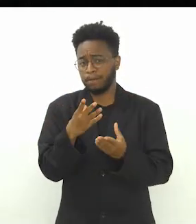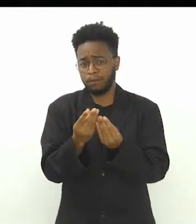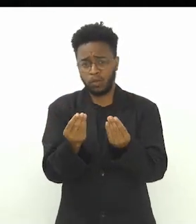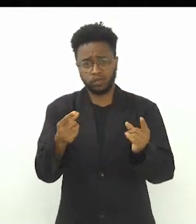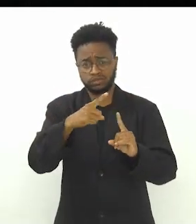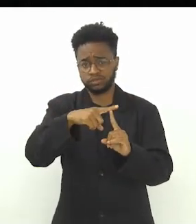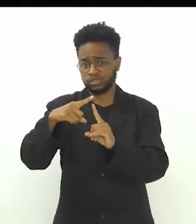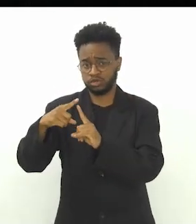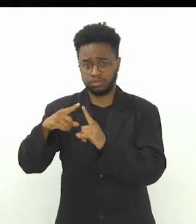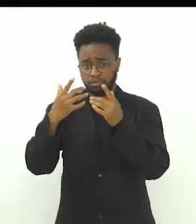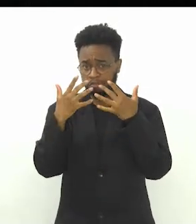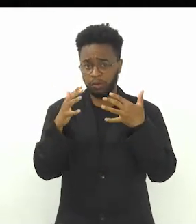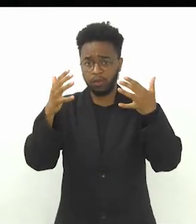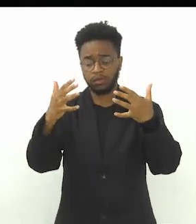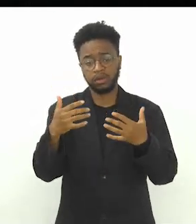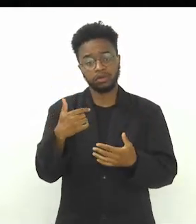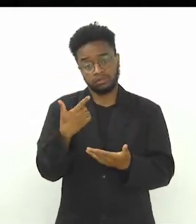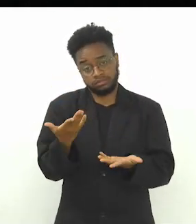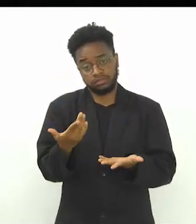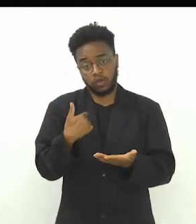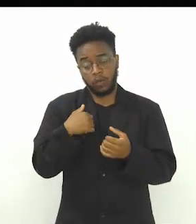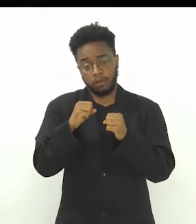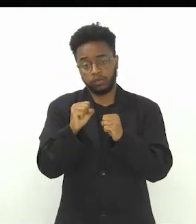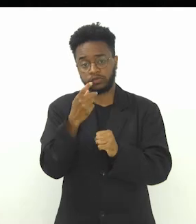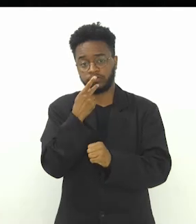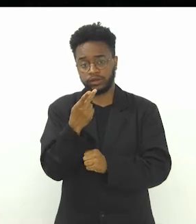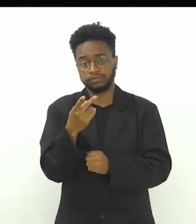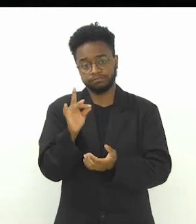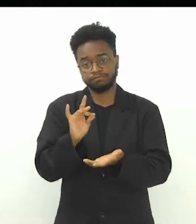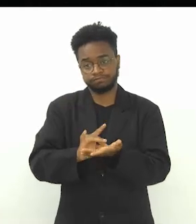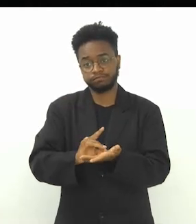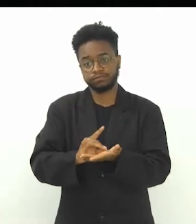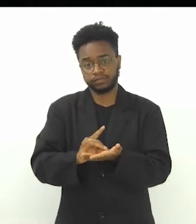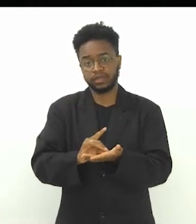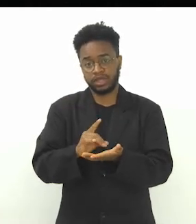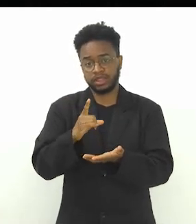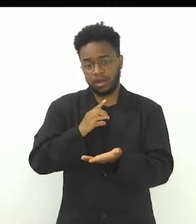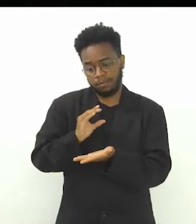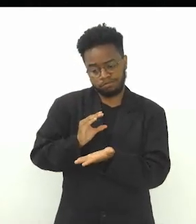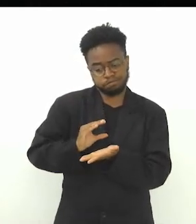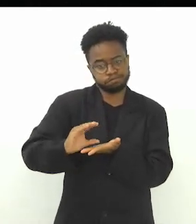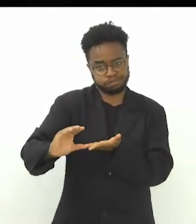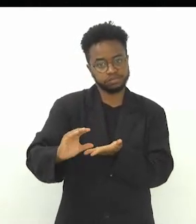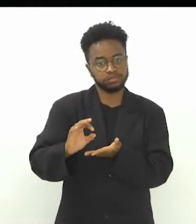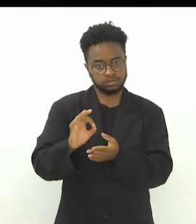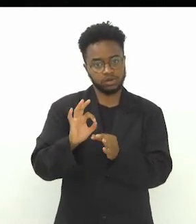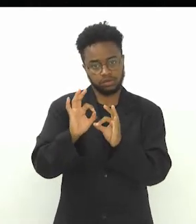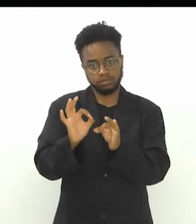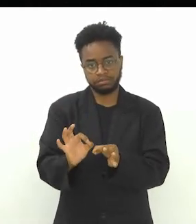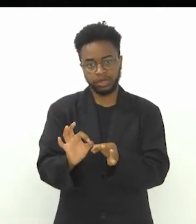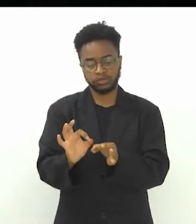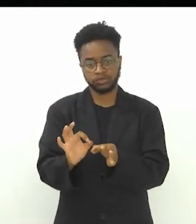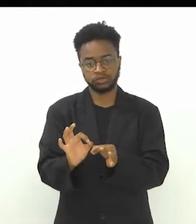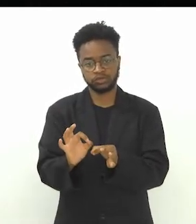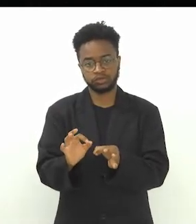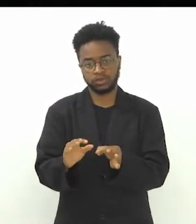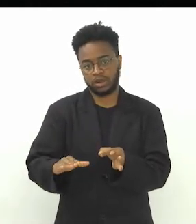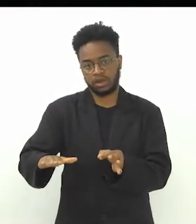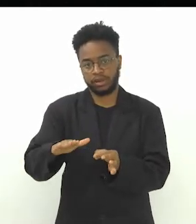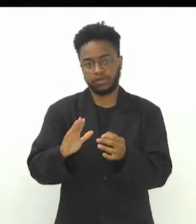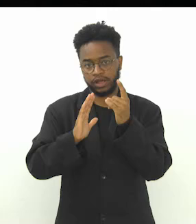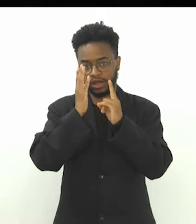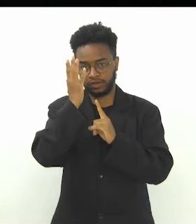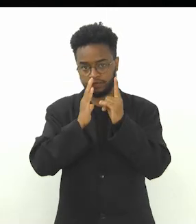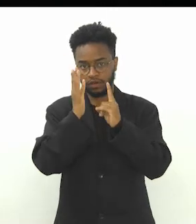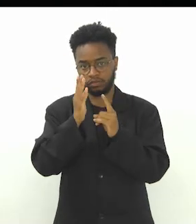tantos tipos de efeito, eu posso dizer que é uma grande fatia para o